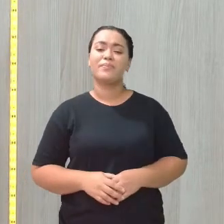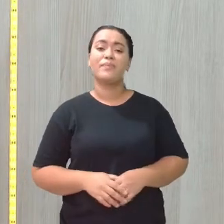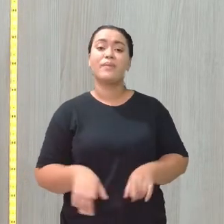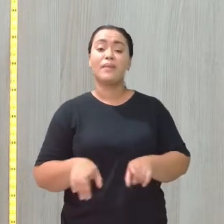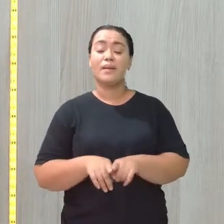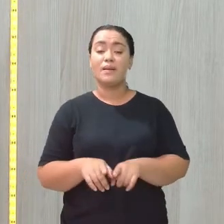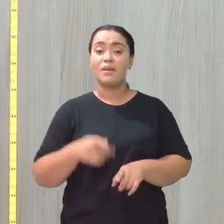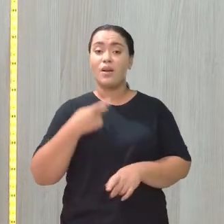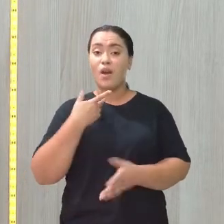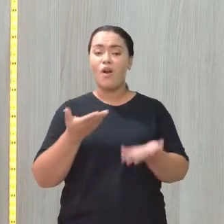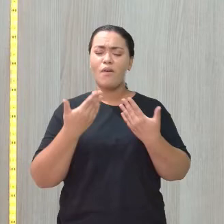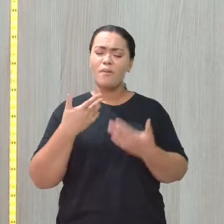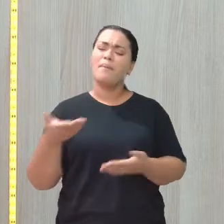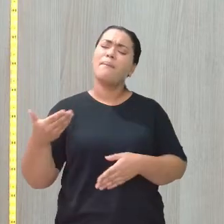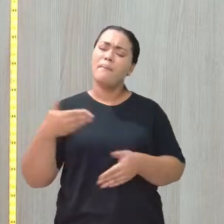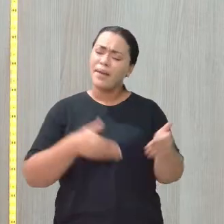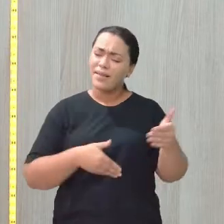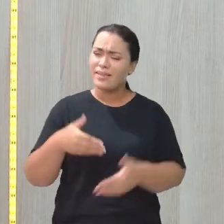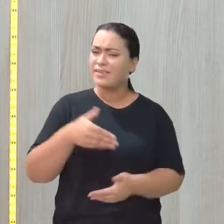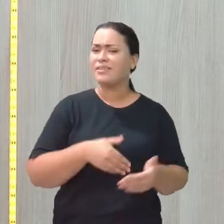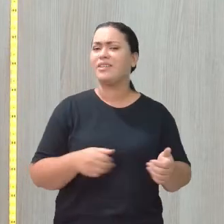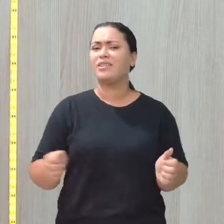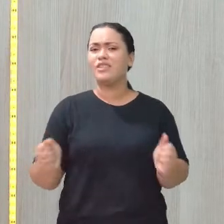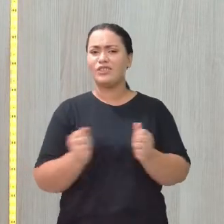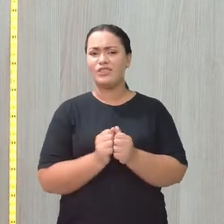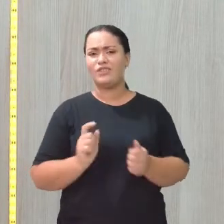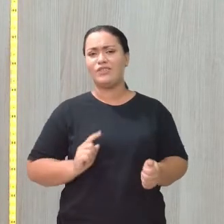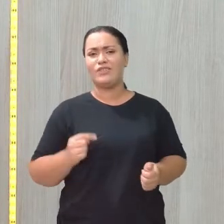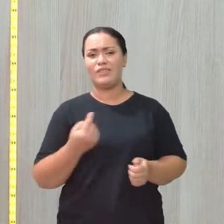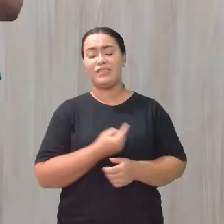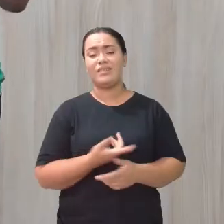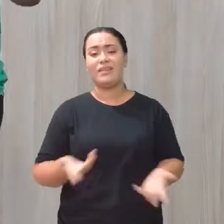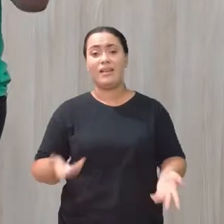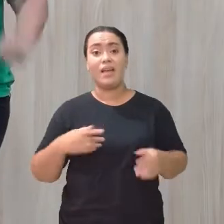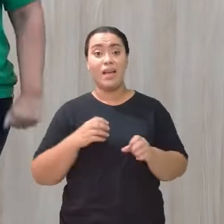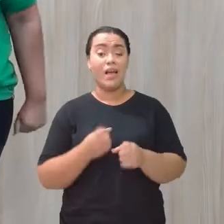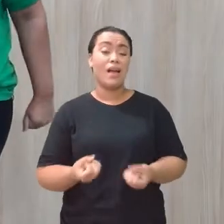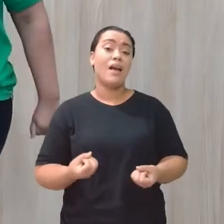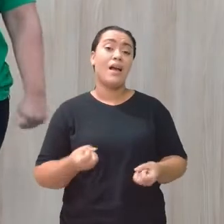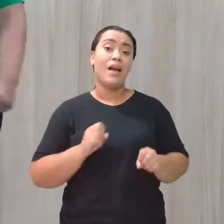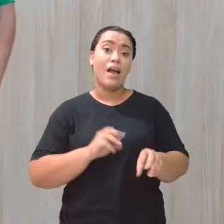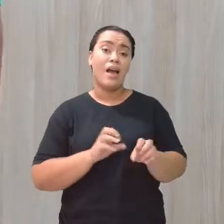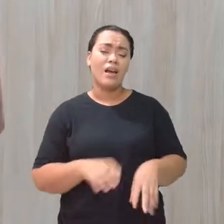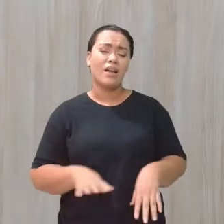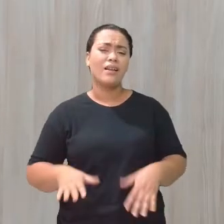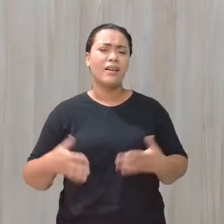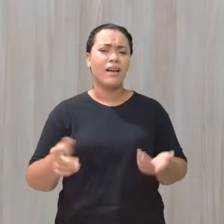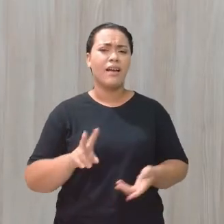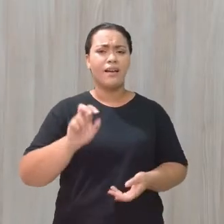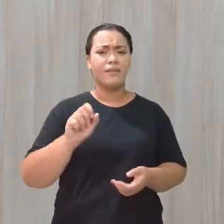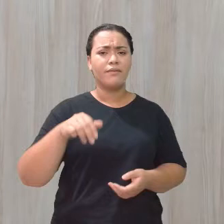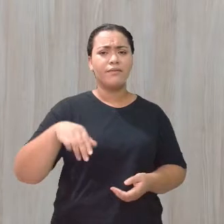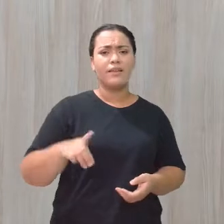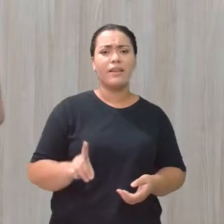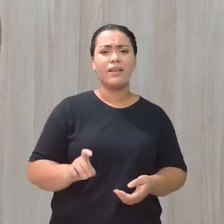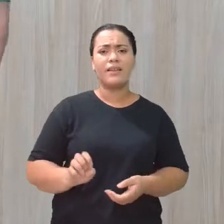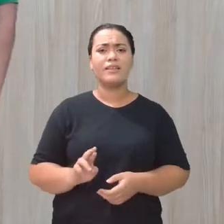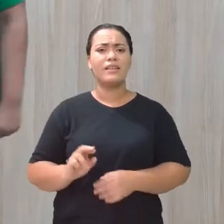ele que participasse conosco dessa Não é? nossa E aí, aula. Wanderson, você escuta esses ditados populares, você será? Você escuta,